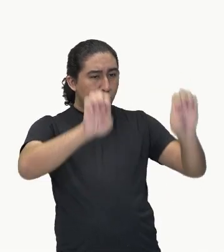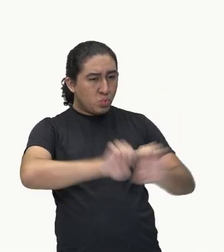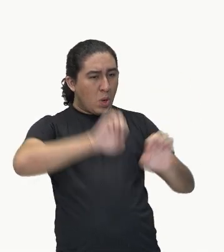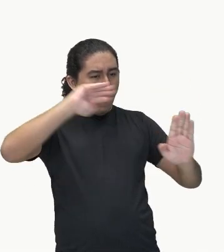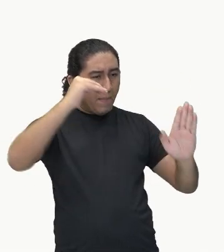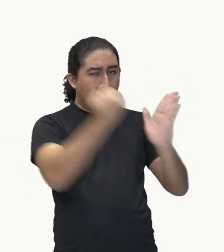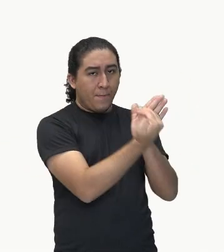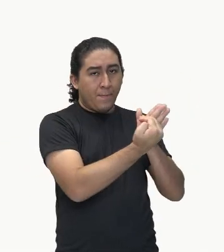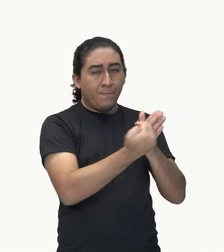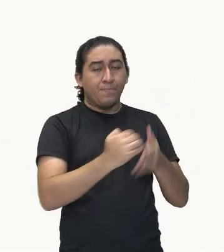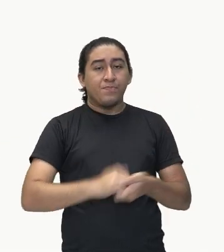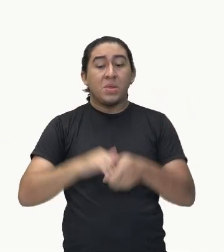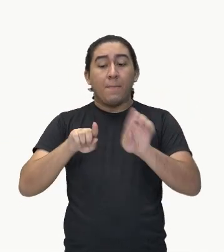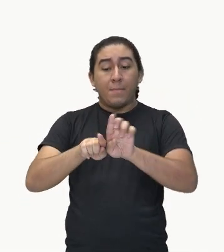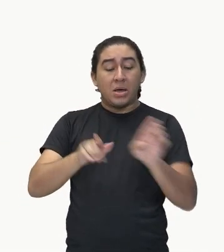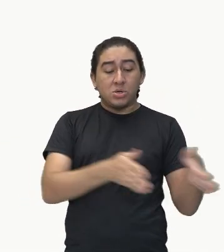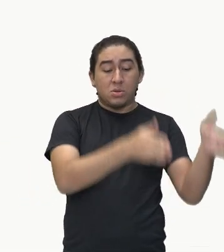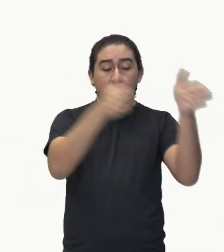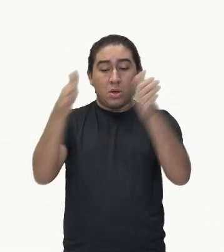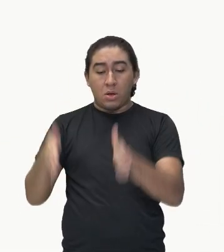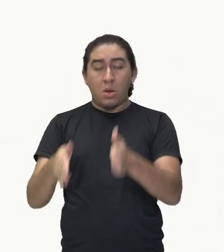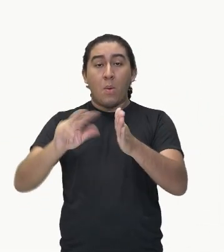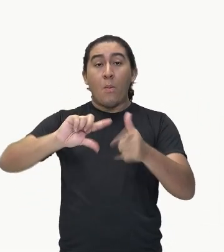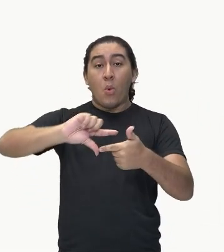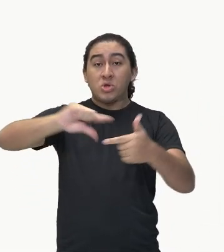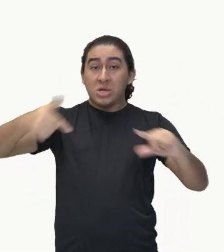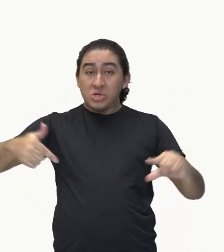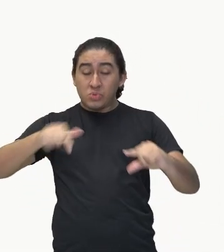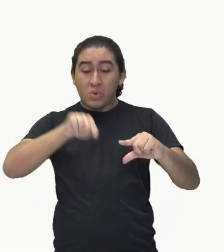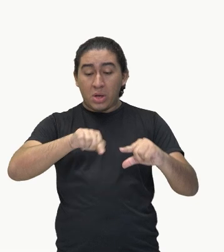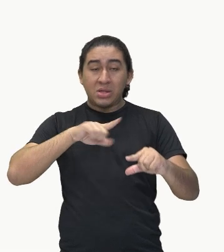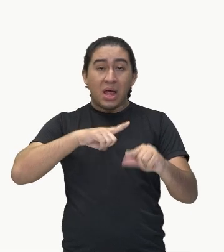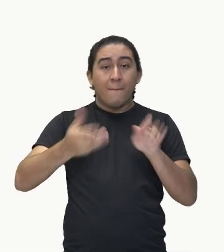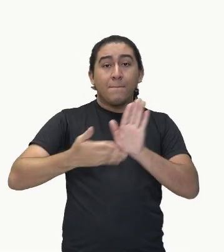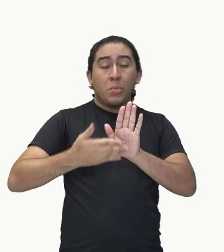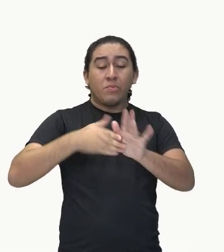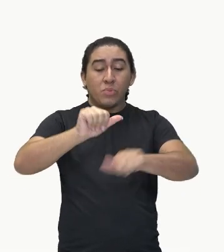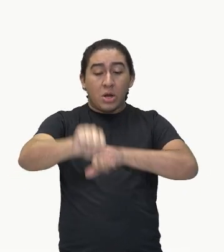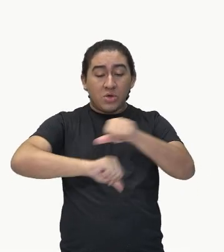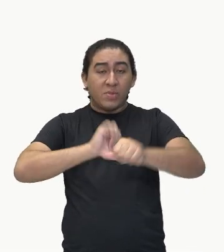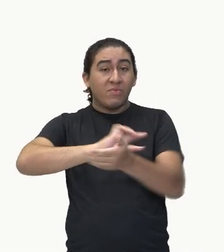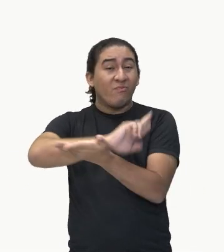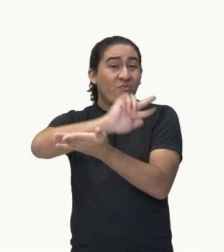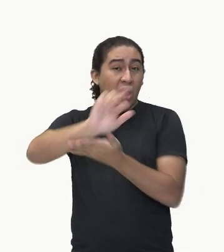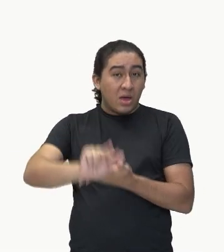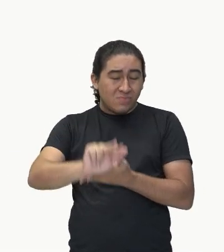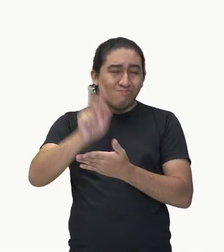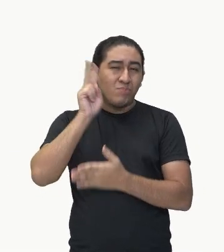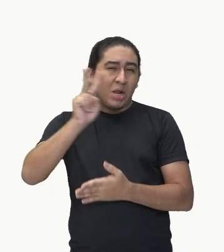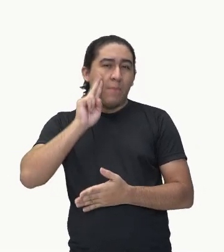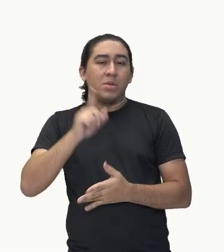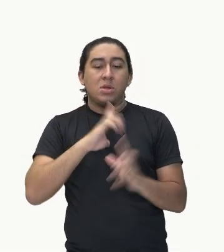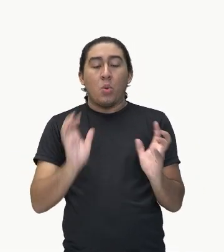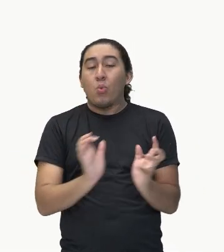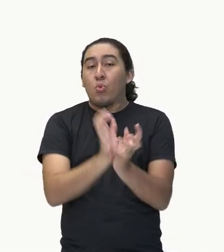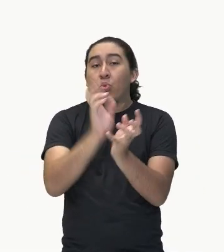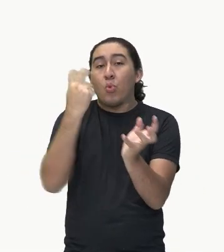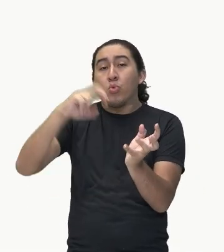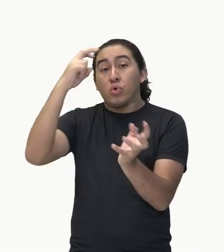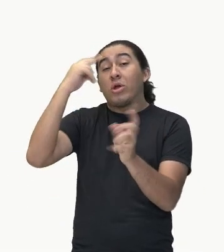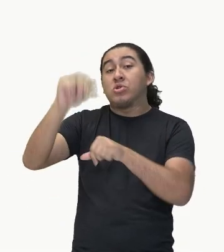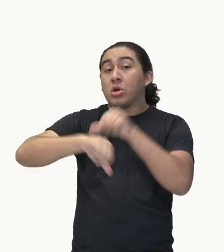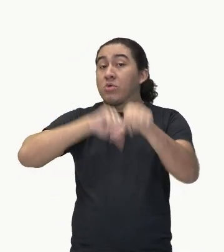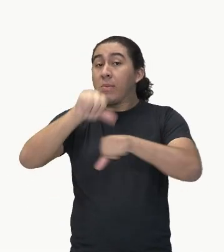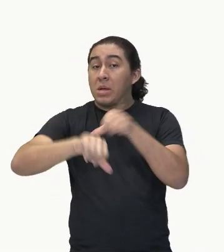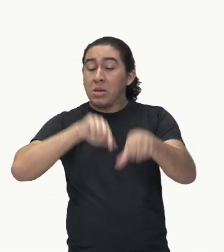começa a propor muitas transformações. Vamos nos lembrar do que nós vimos quando falamos das vanguardas aqui com vocês. As